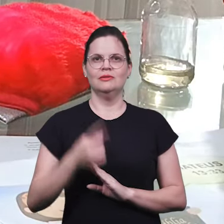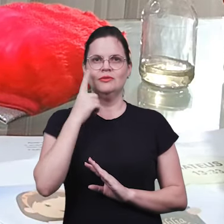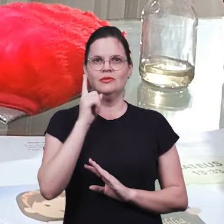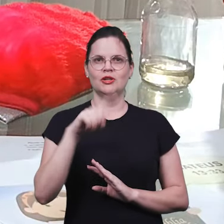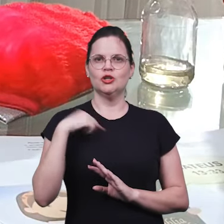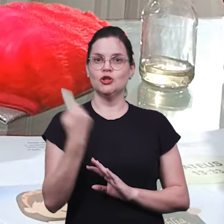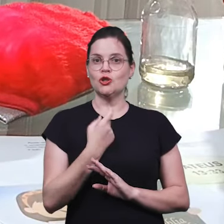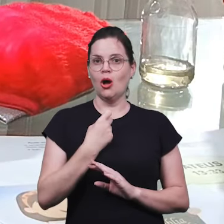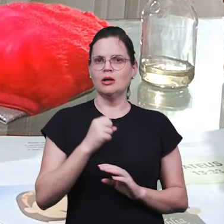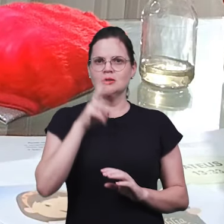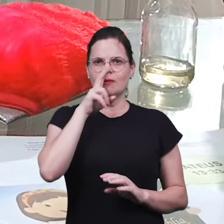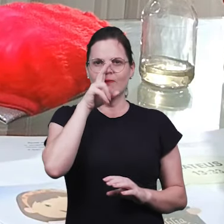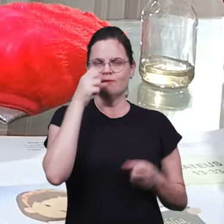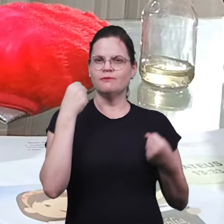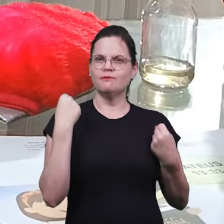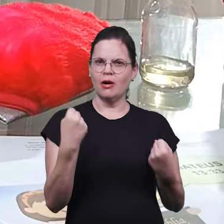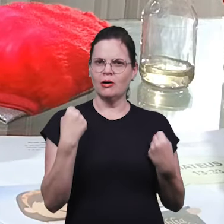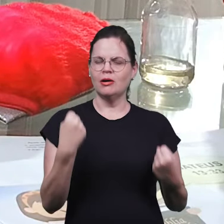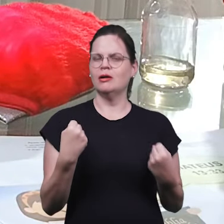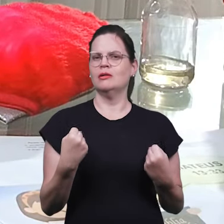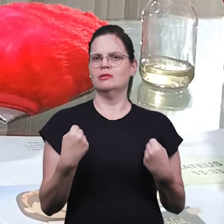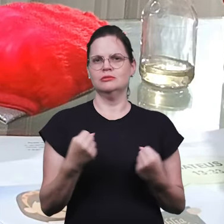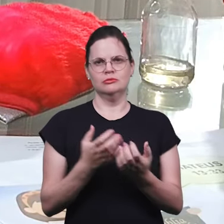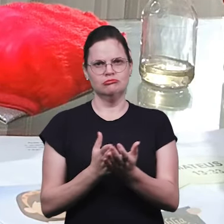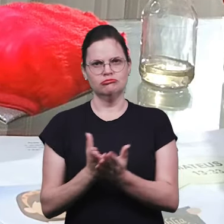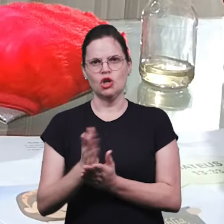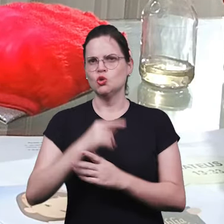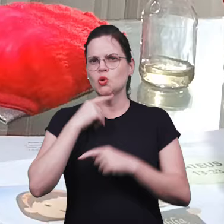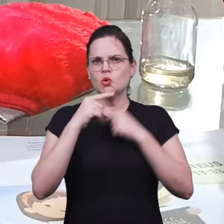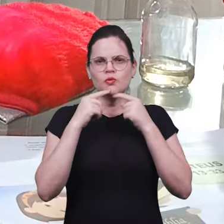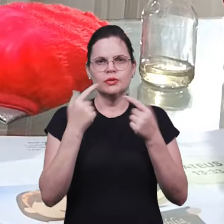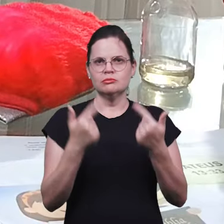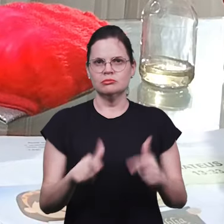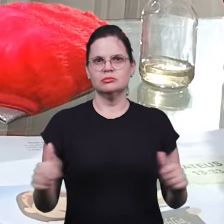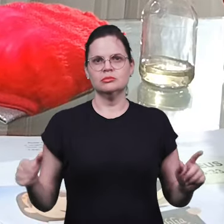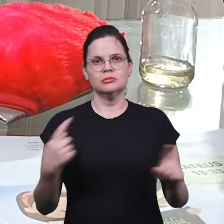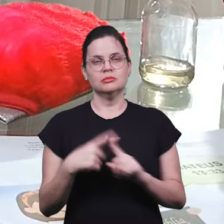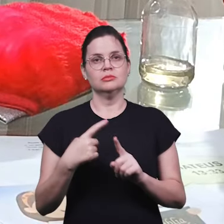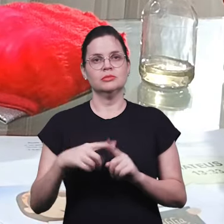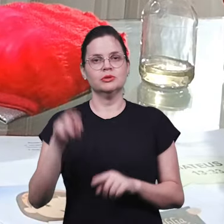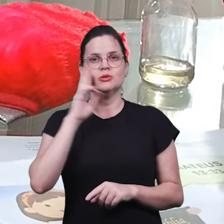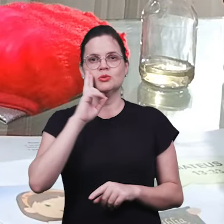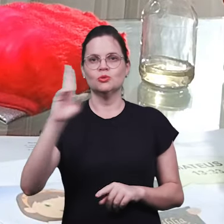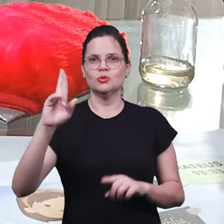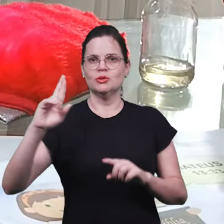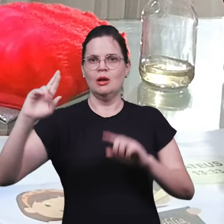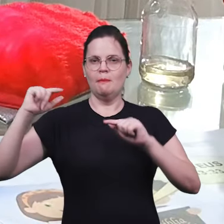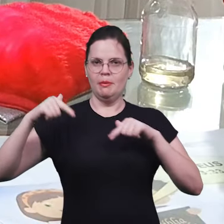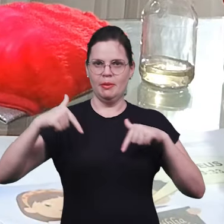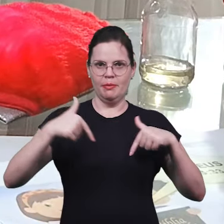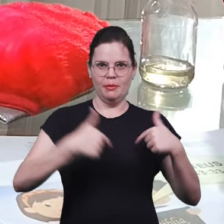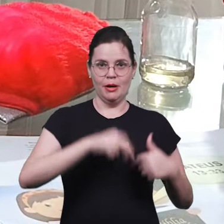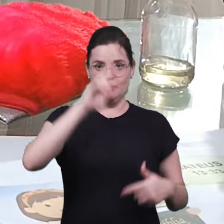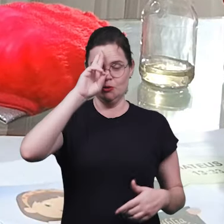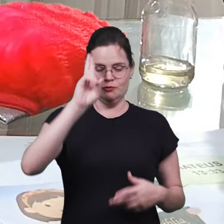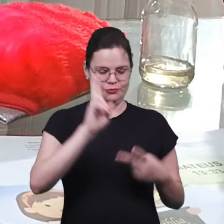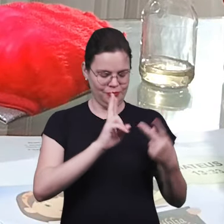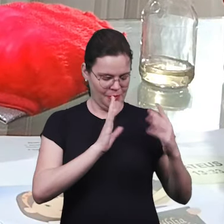Olha só, a gente fica forte, fica firme. A gente não tem dúvidas, porque o Senhor habita em nós e traz a